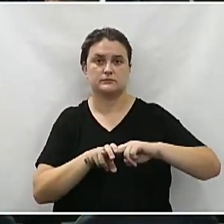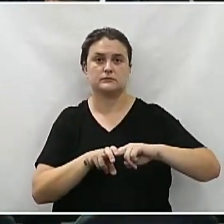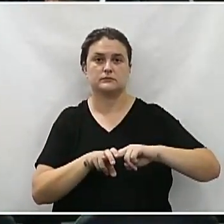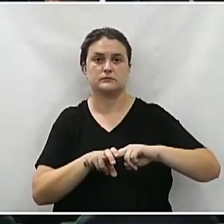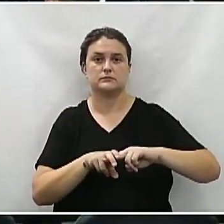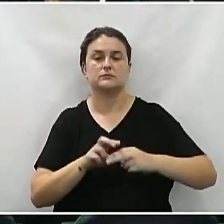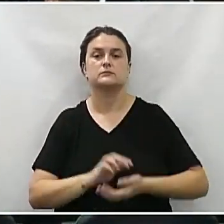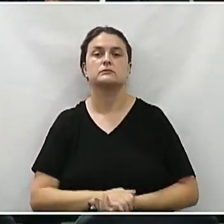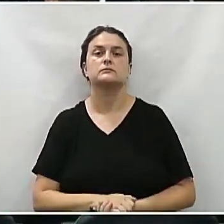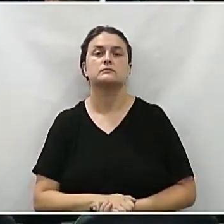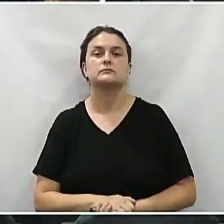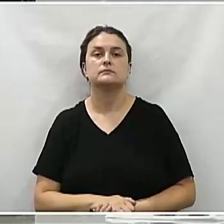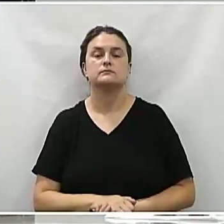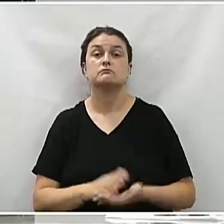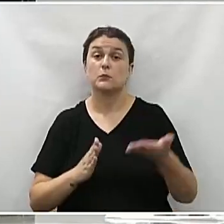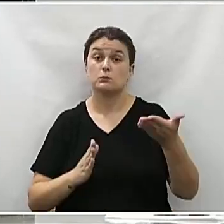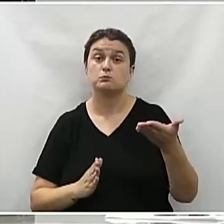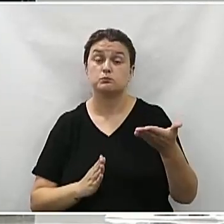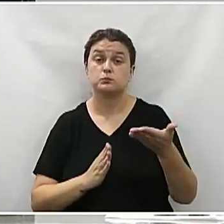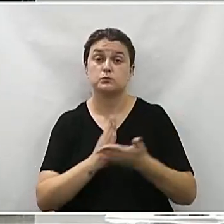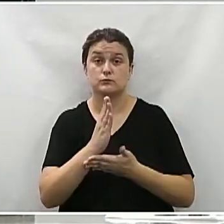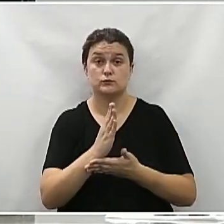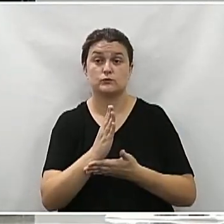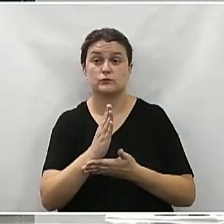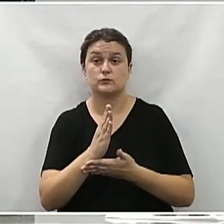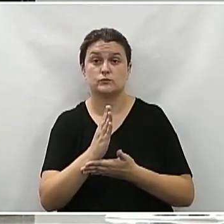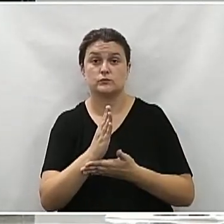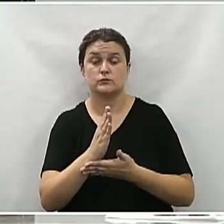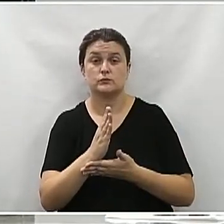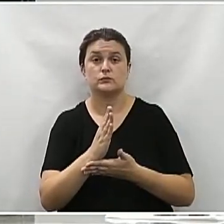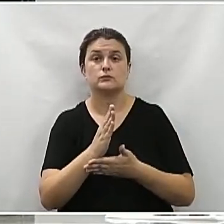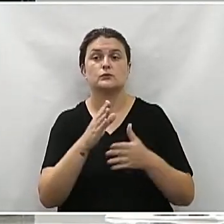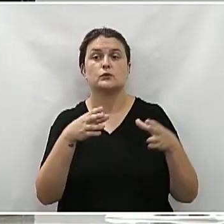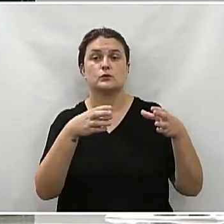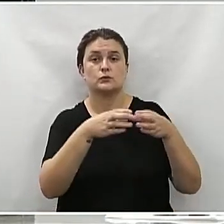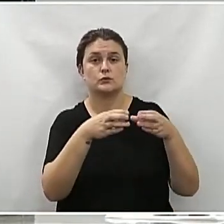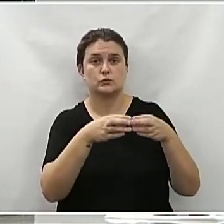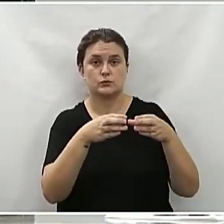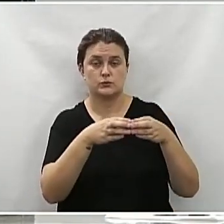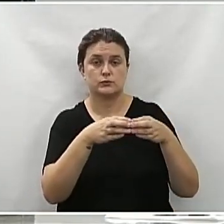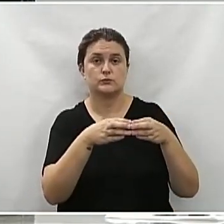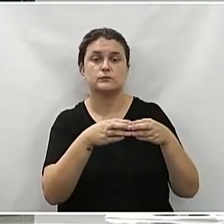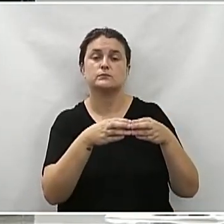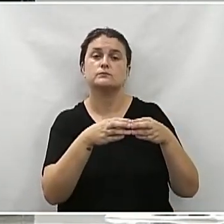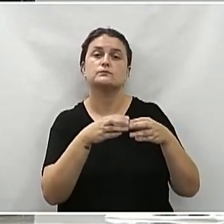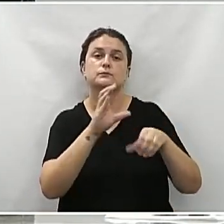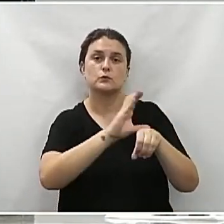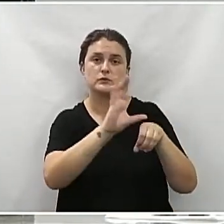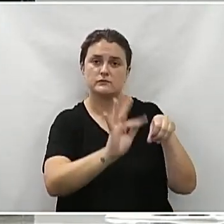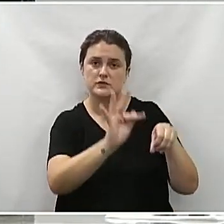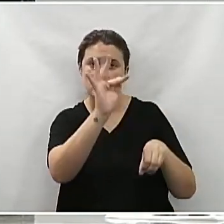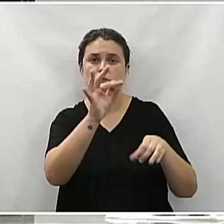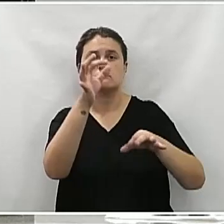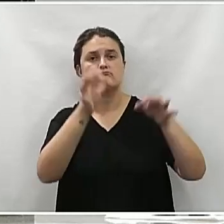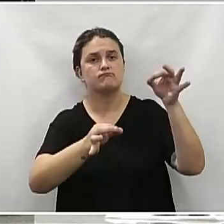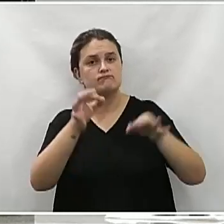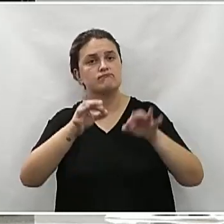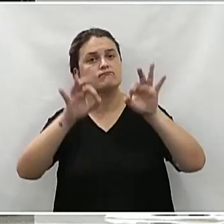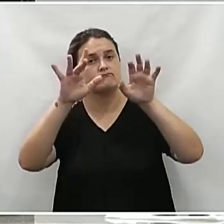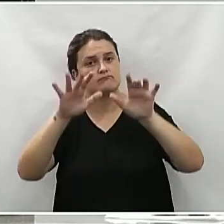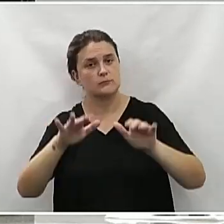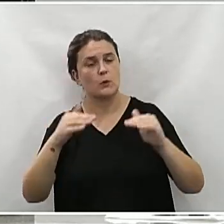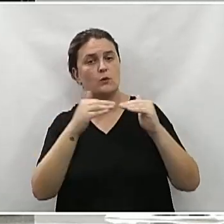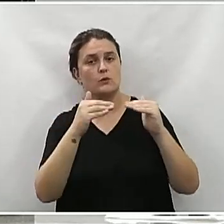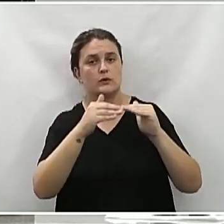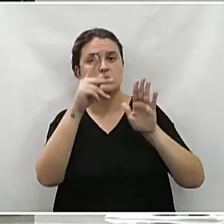permaneçam como estão. Aprovado o parecer fundamentado da Comissão de Constituição, Justiça e Redação